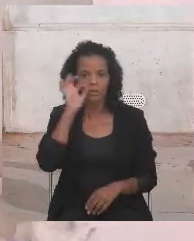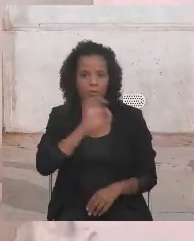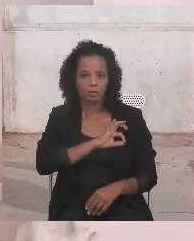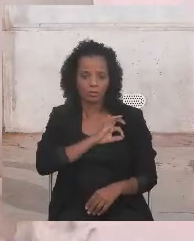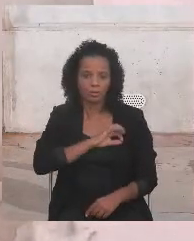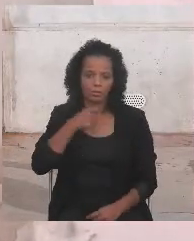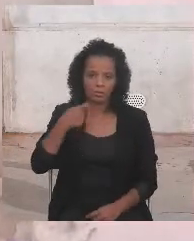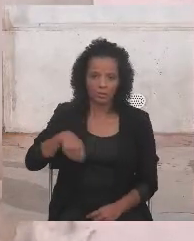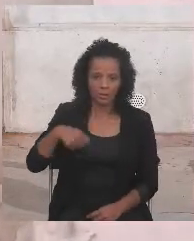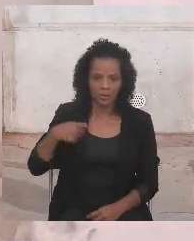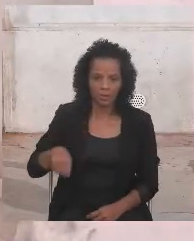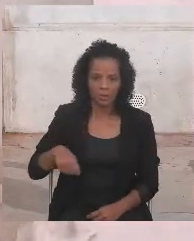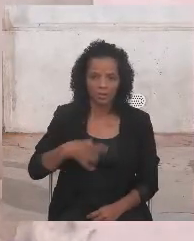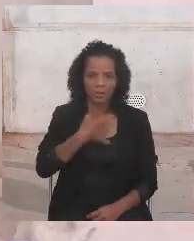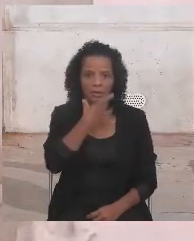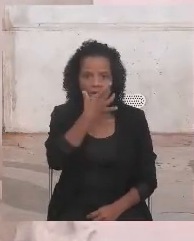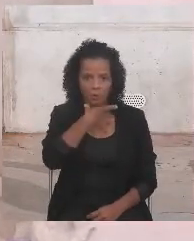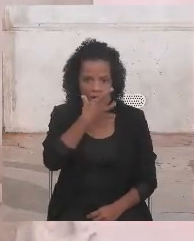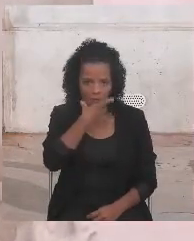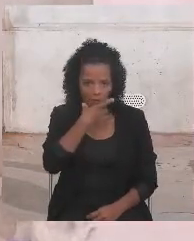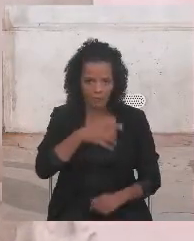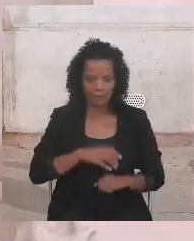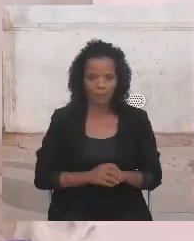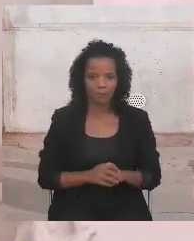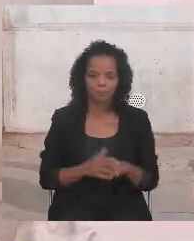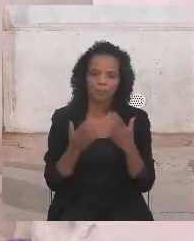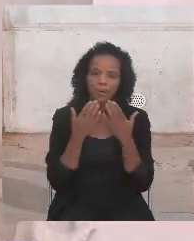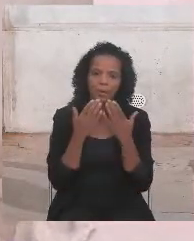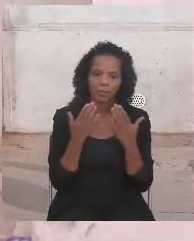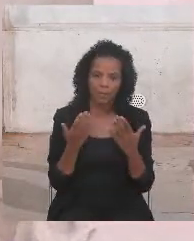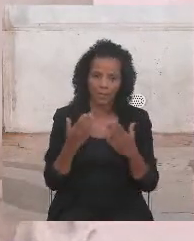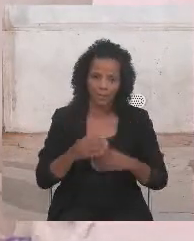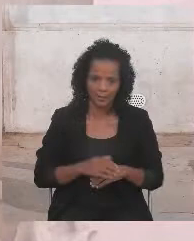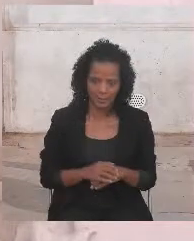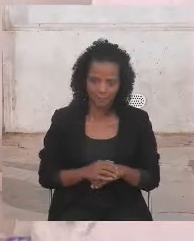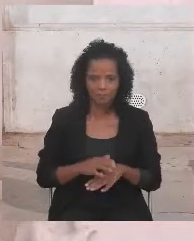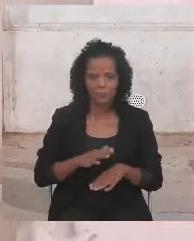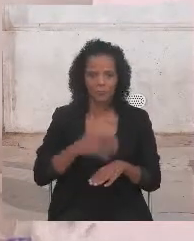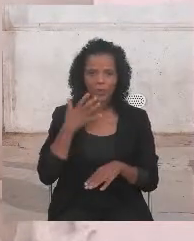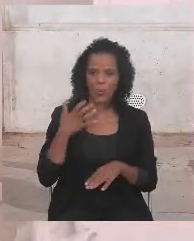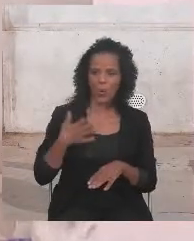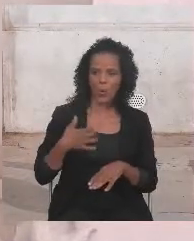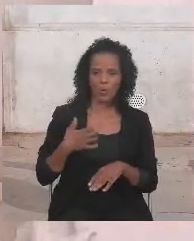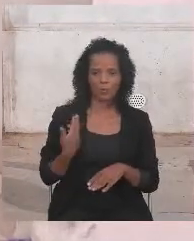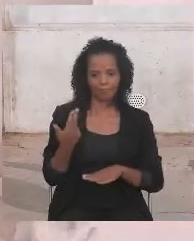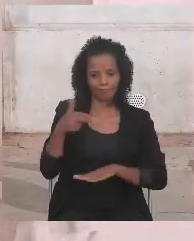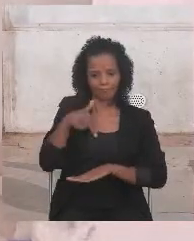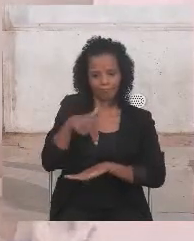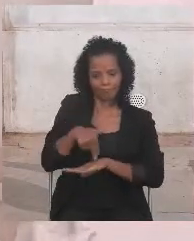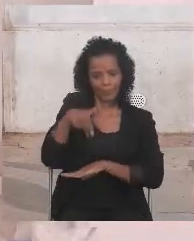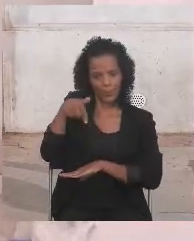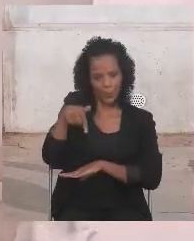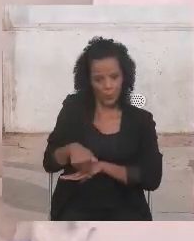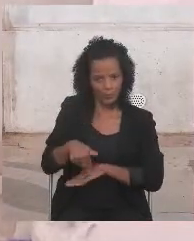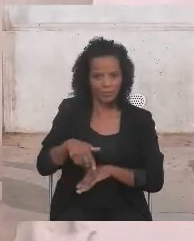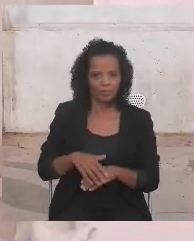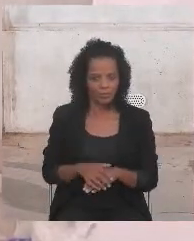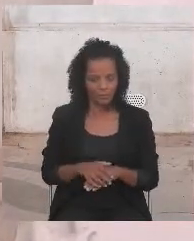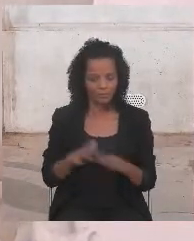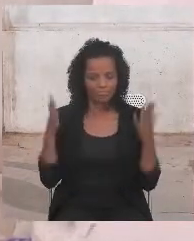Senhor Presidente Cavaco Silva, muito obrigado pela honra que me dá em estar aqui hoje.